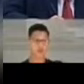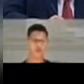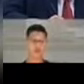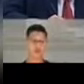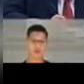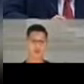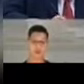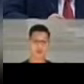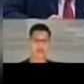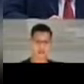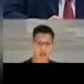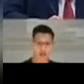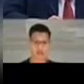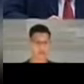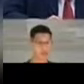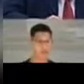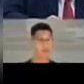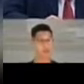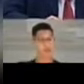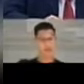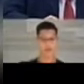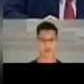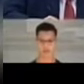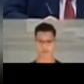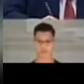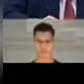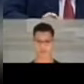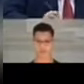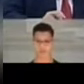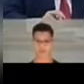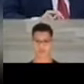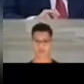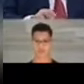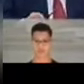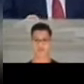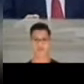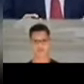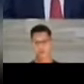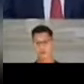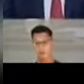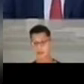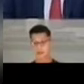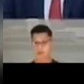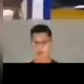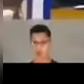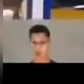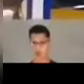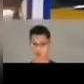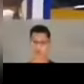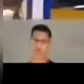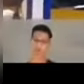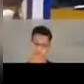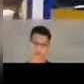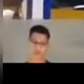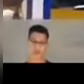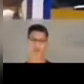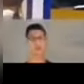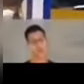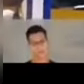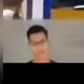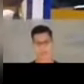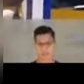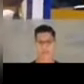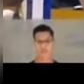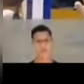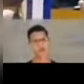aqui brincando. O senhor levou para essa posição. Não, presidente Otto. Presidente Otto, deixa eu lhe fazer um apelo. Vossa Excelência. Olha, Vossa Excelência.